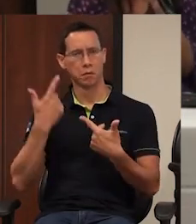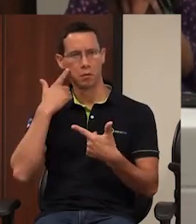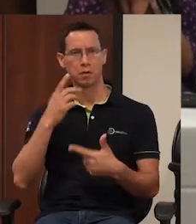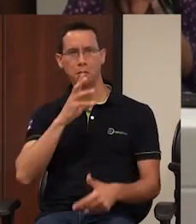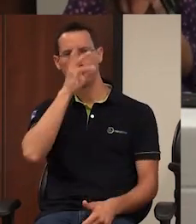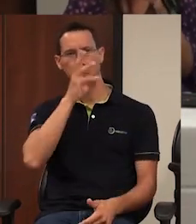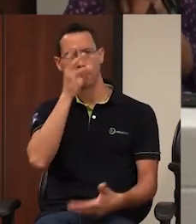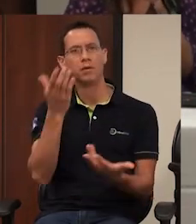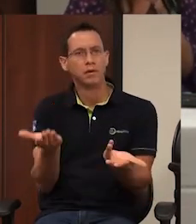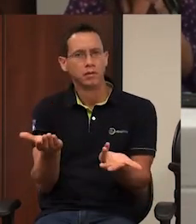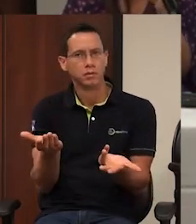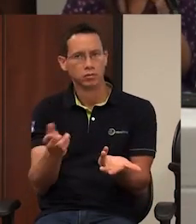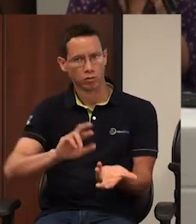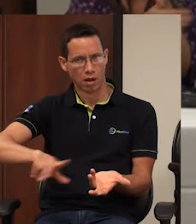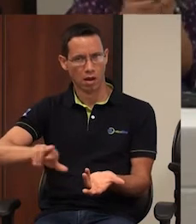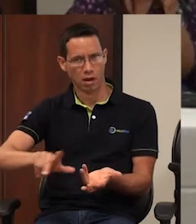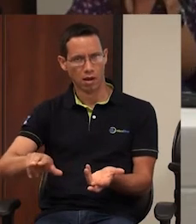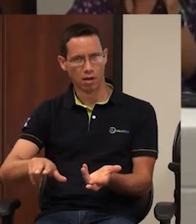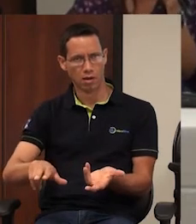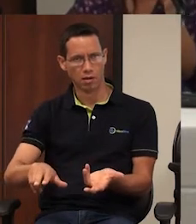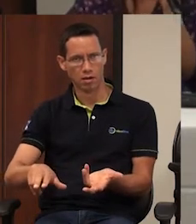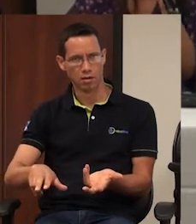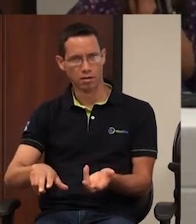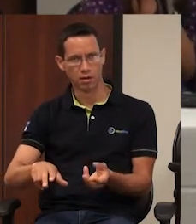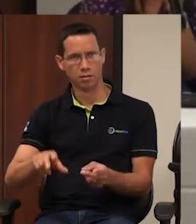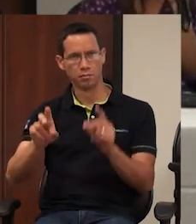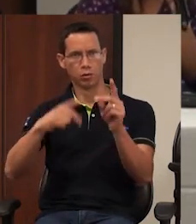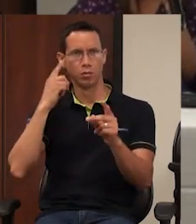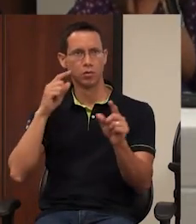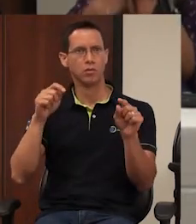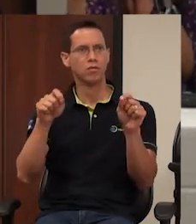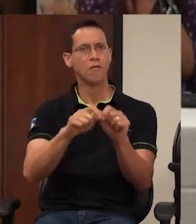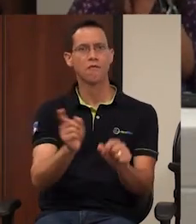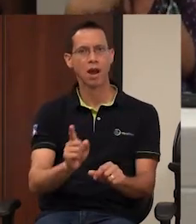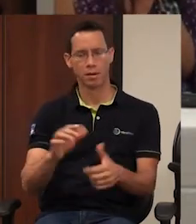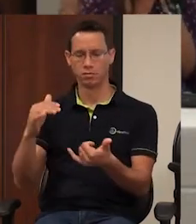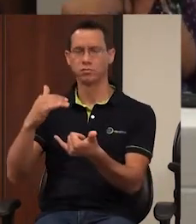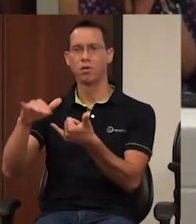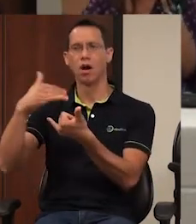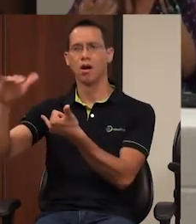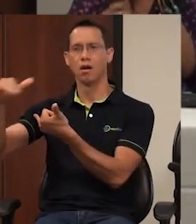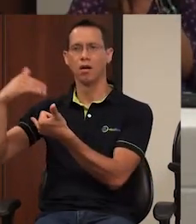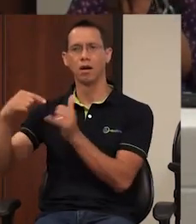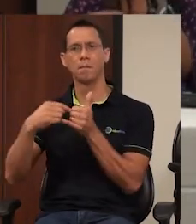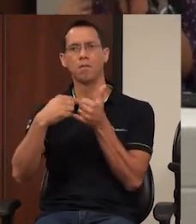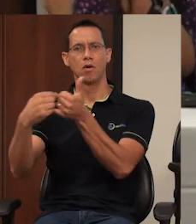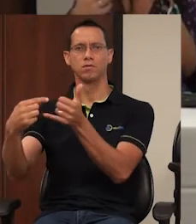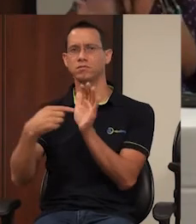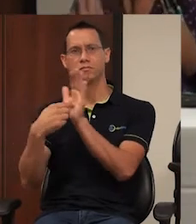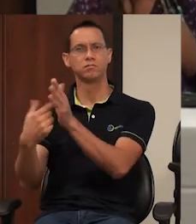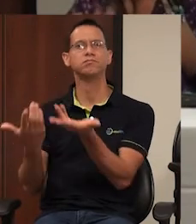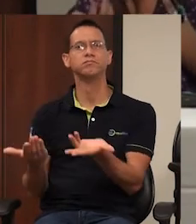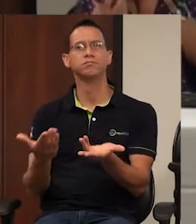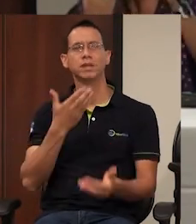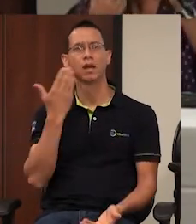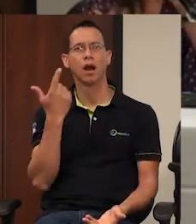isso daí não é sexualidade exacerbada? Só porque a pessoa não faz em público? Ela está fazendo no celular para os amigos e mostra aquela coisa toda. Então,